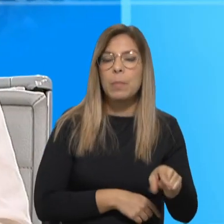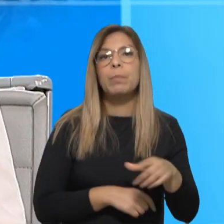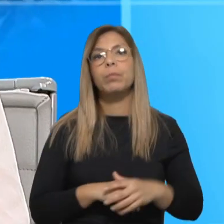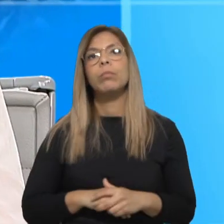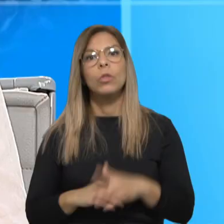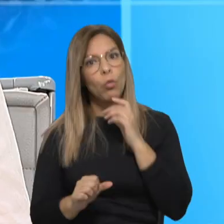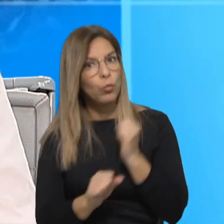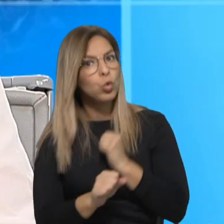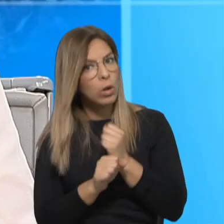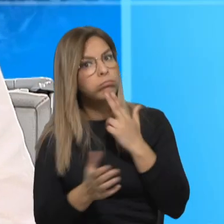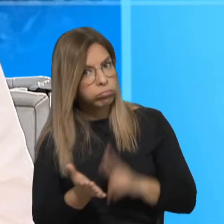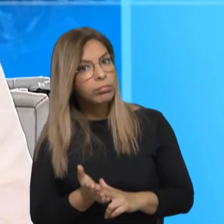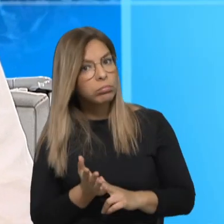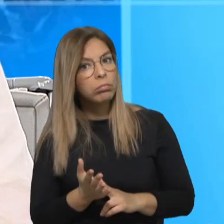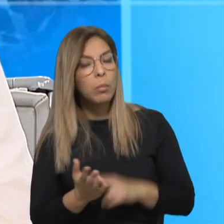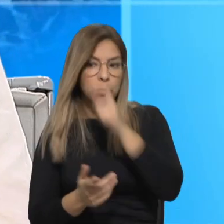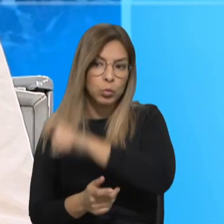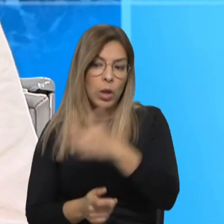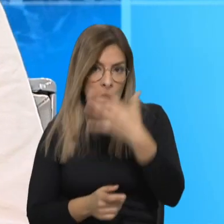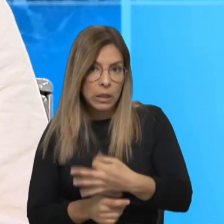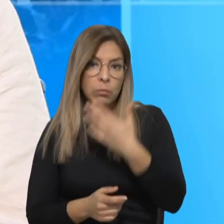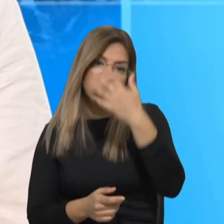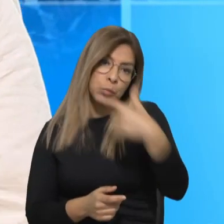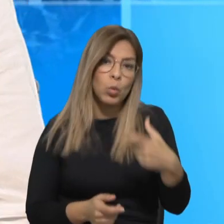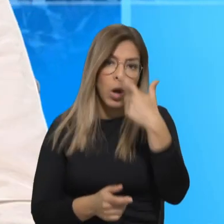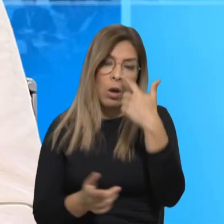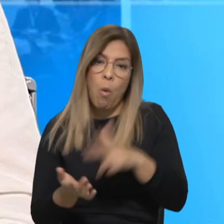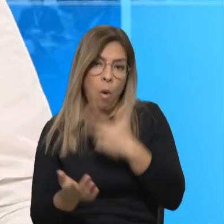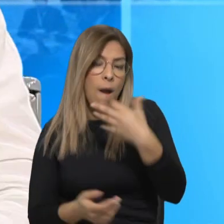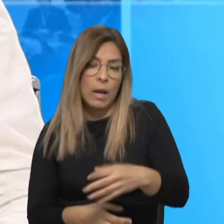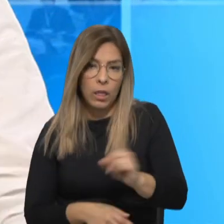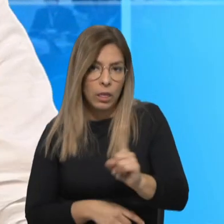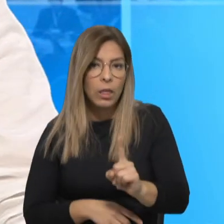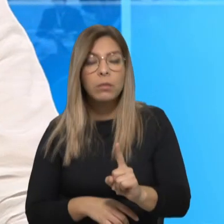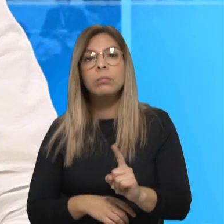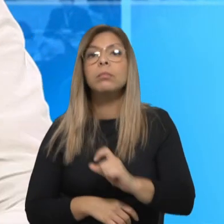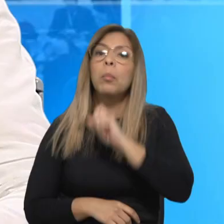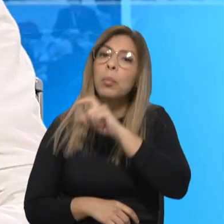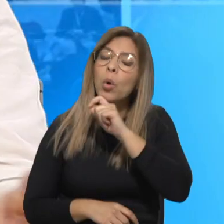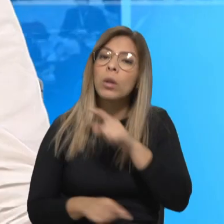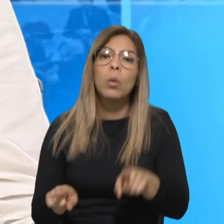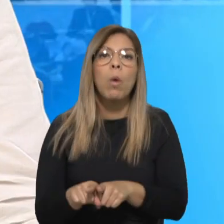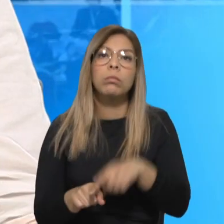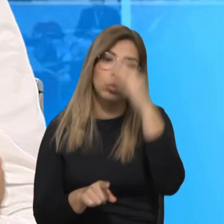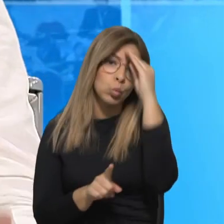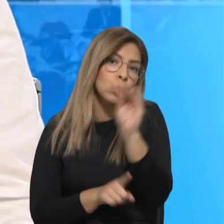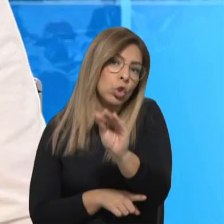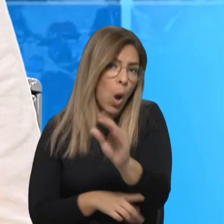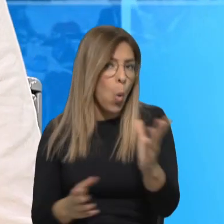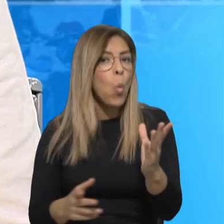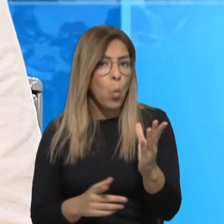mesmo para crentes e para não crentes. Não é? Portanto, isto pode ser uma sugestão de leitura,